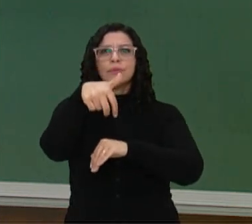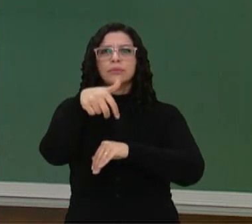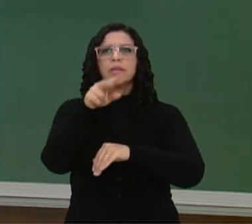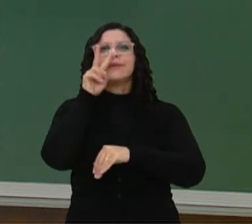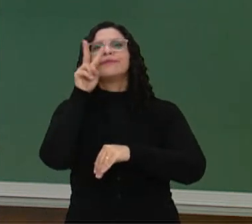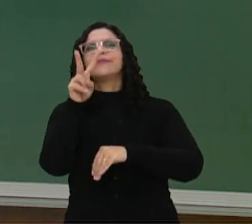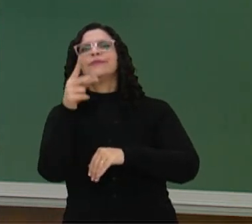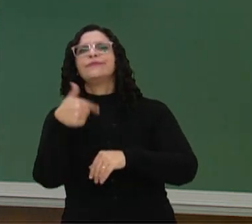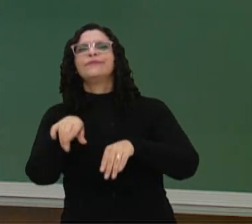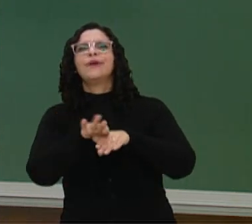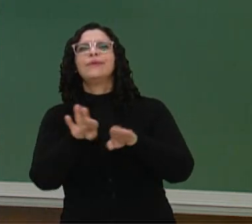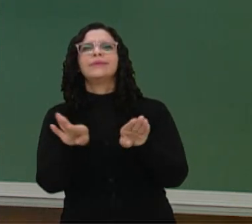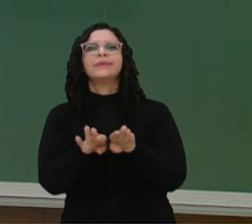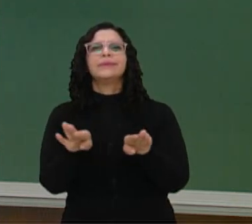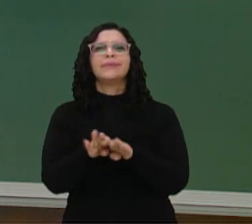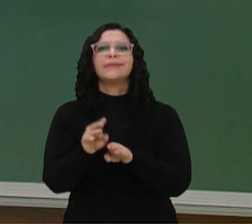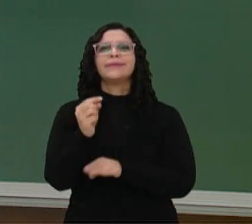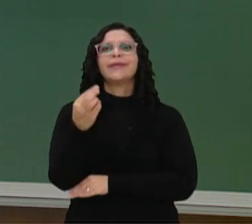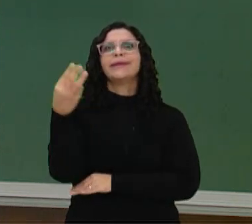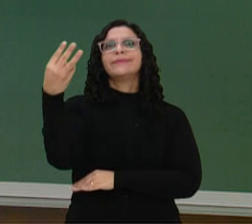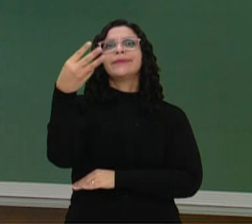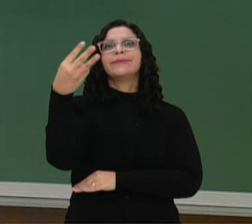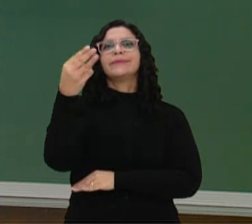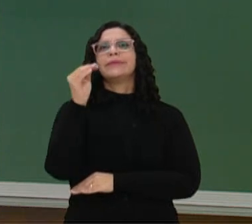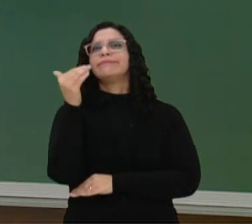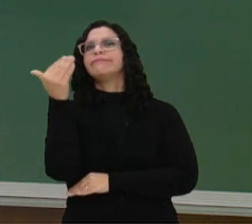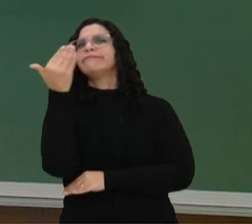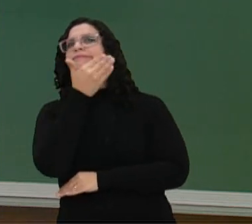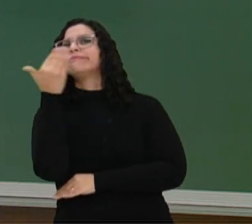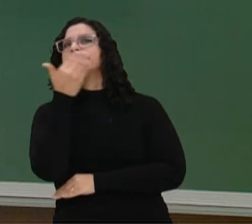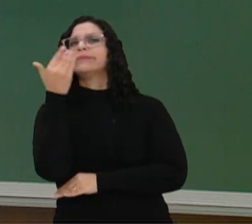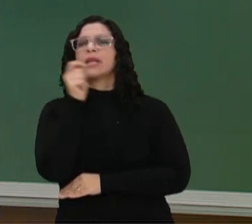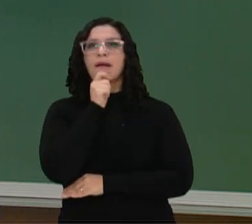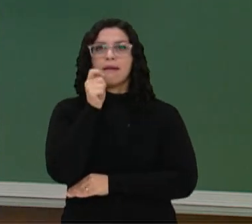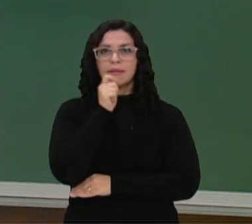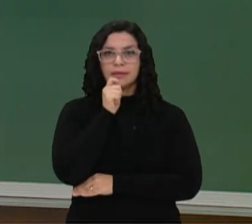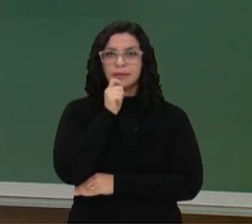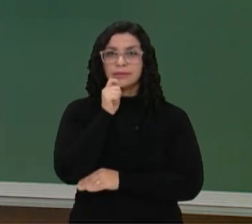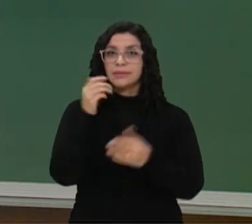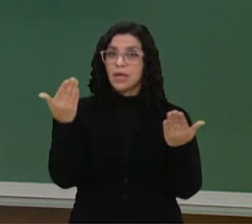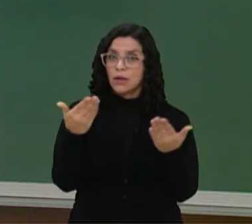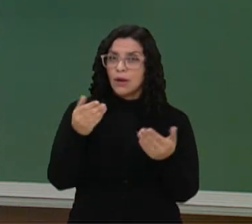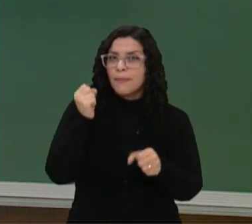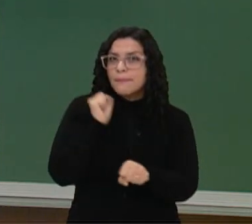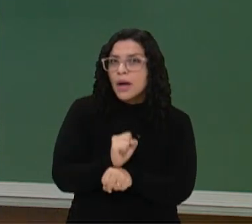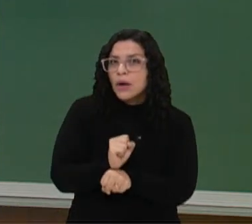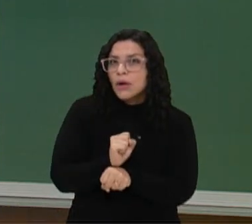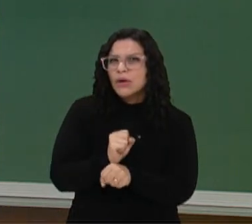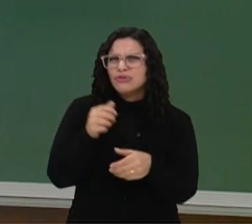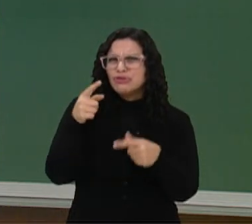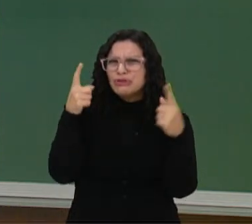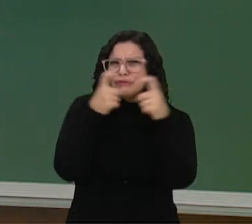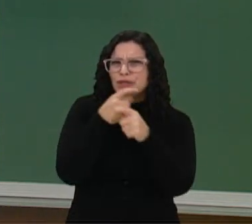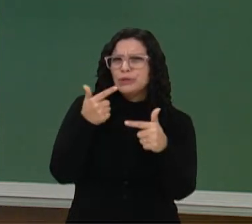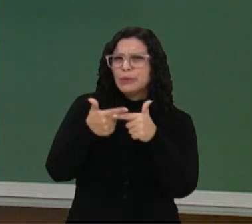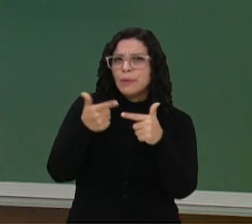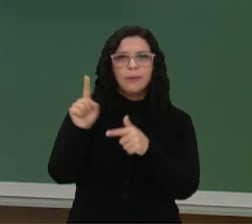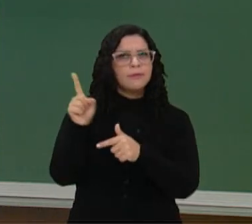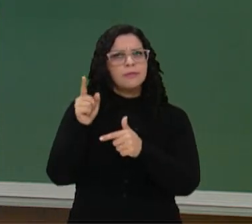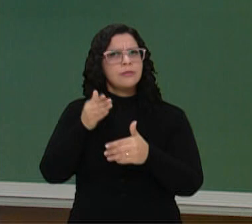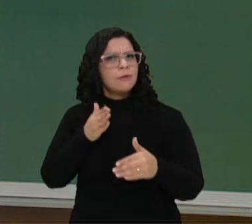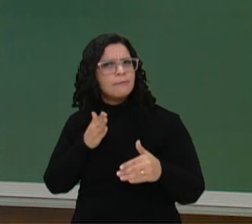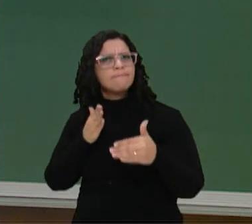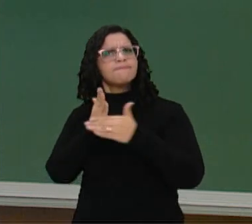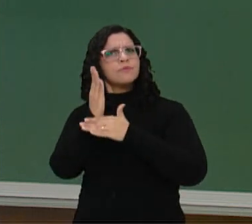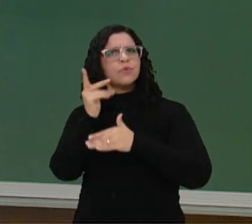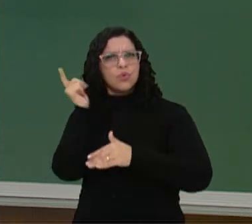ponto de vista, revela a montanha número 3, certo? Chegamos ali, mais uma dificuldade que ele deveria